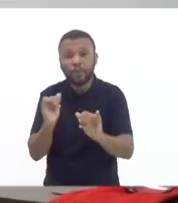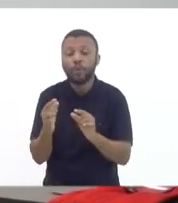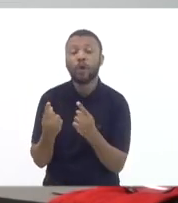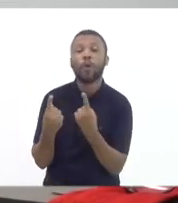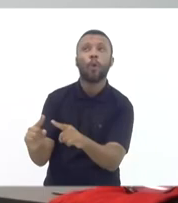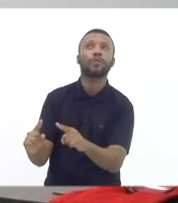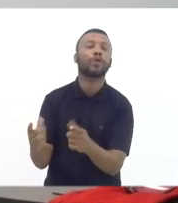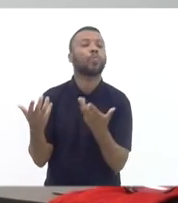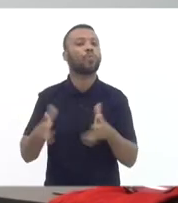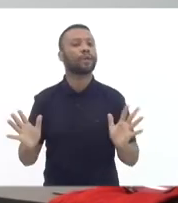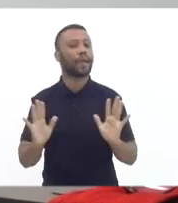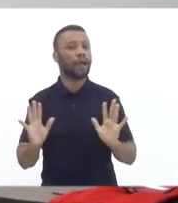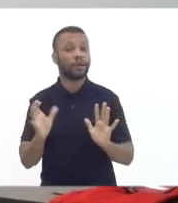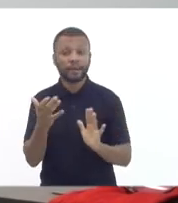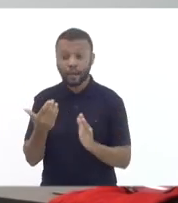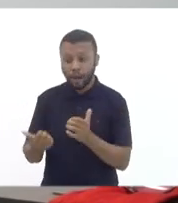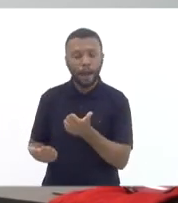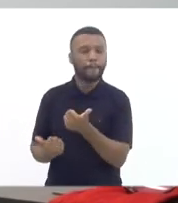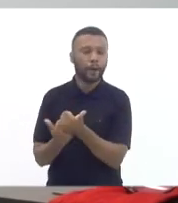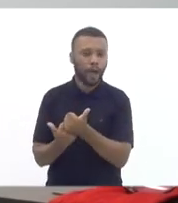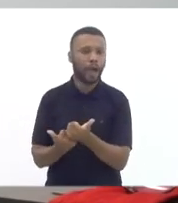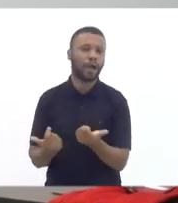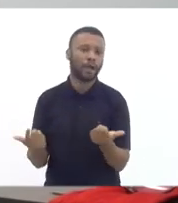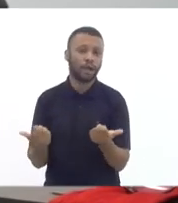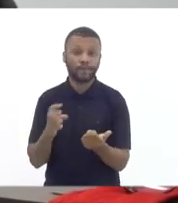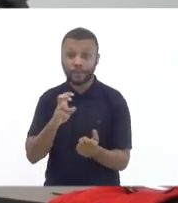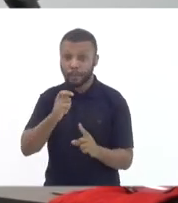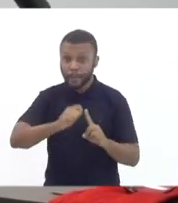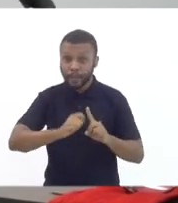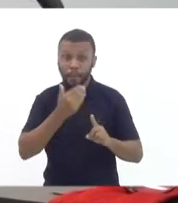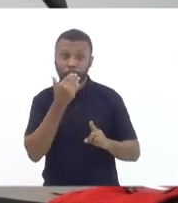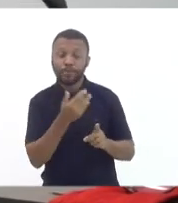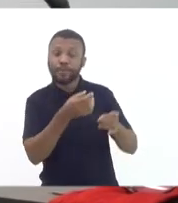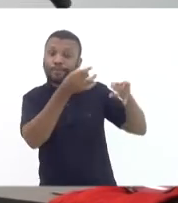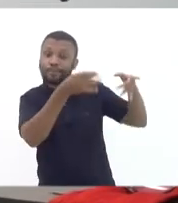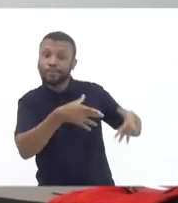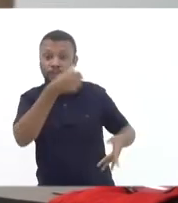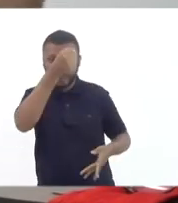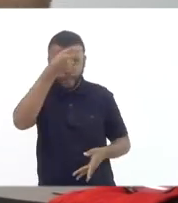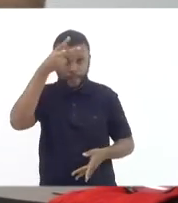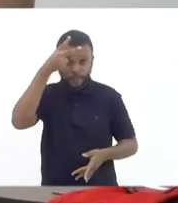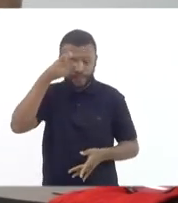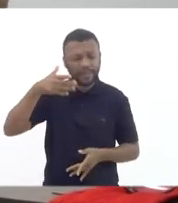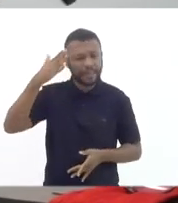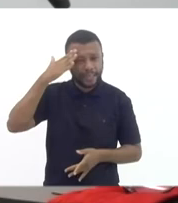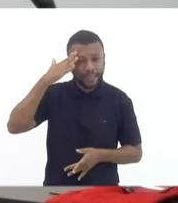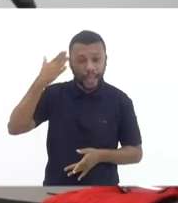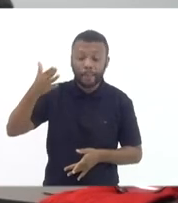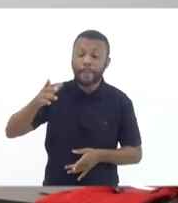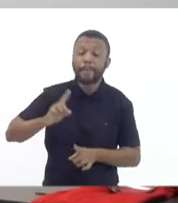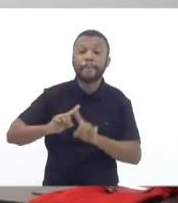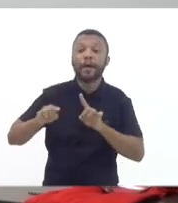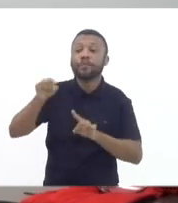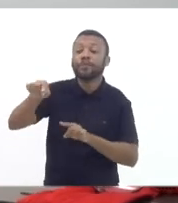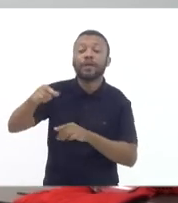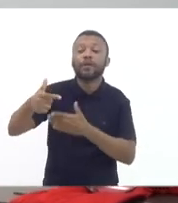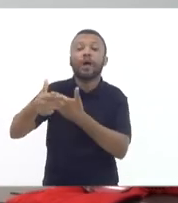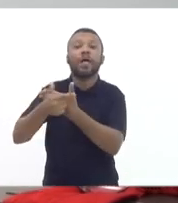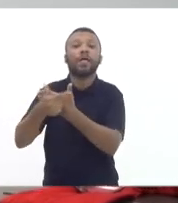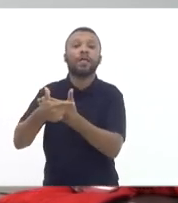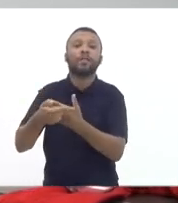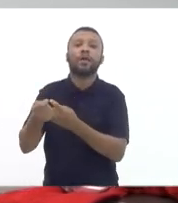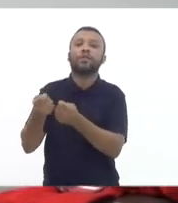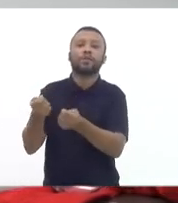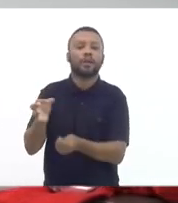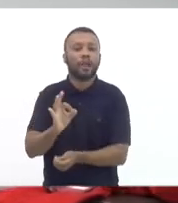favor. Eu fiquei 5 meses, eu pedi exoneração da prefeitura, você sabe disso, não na sua gestão, porque